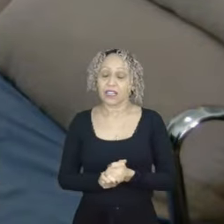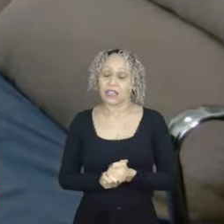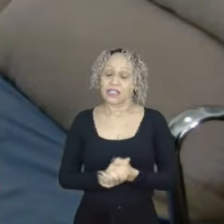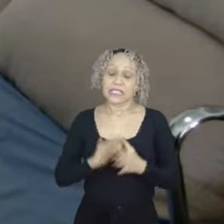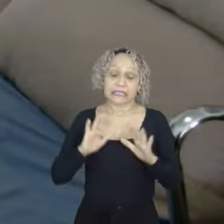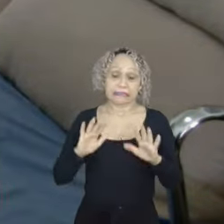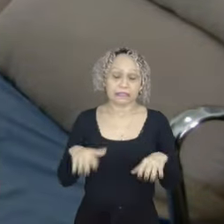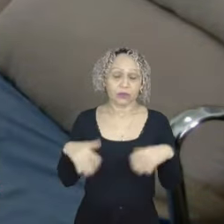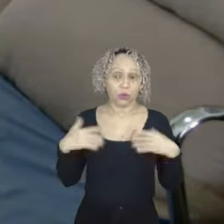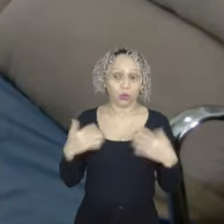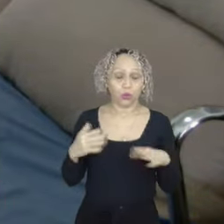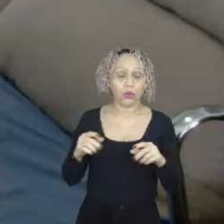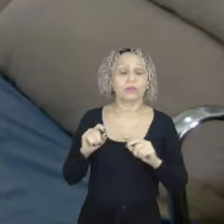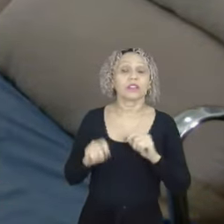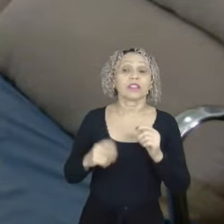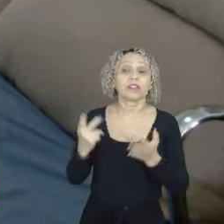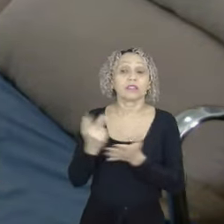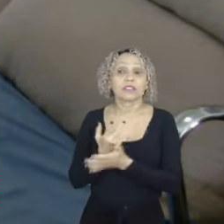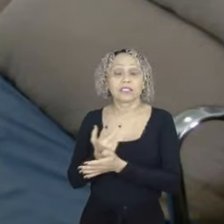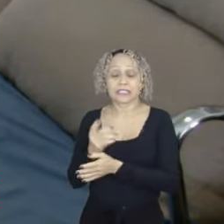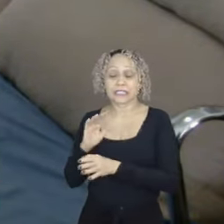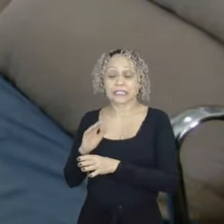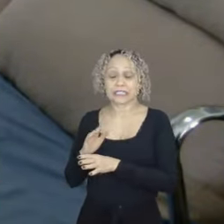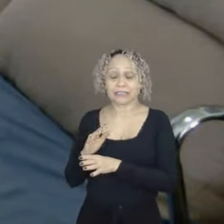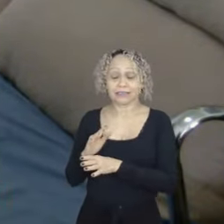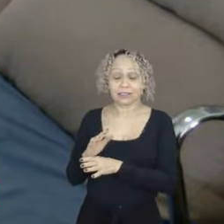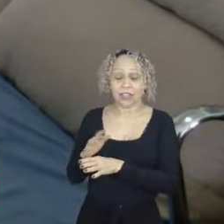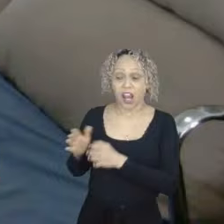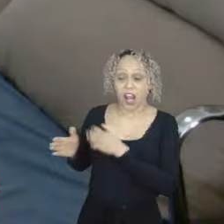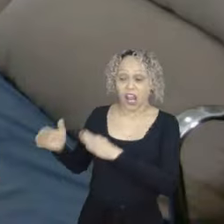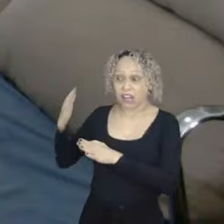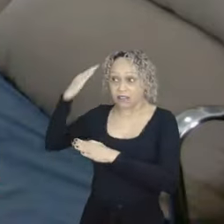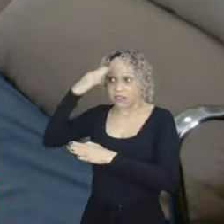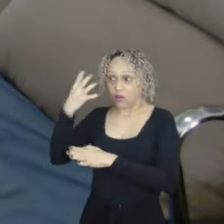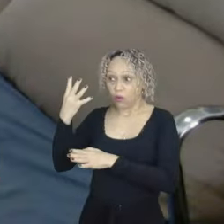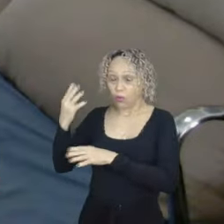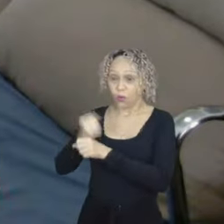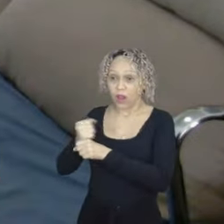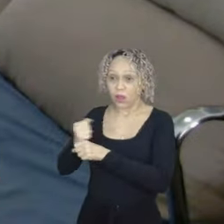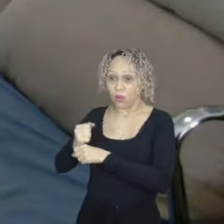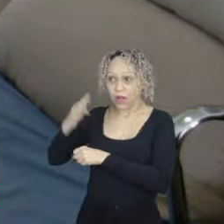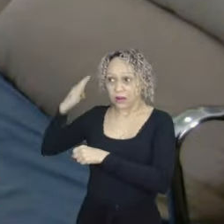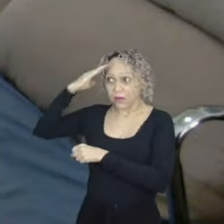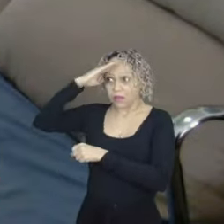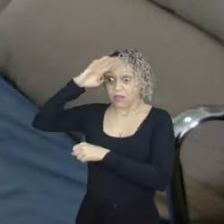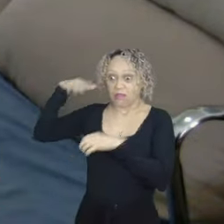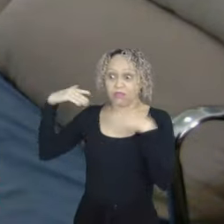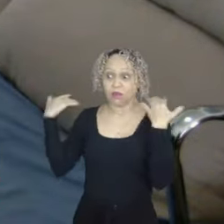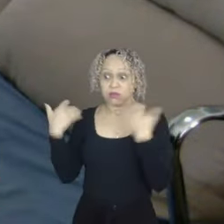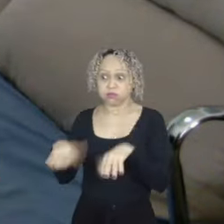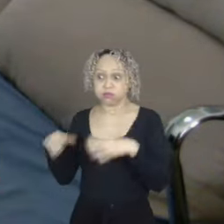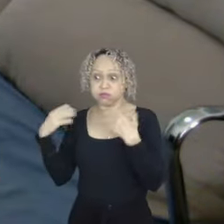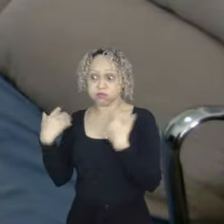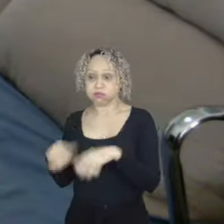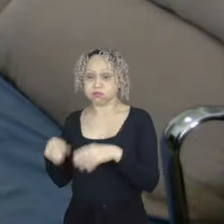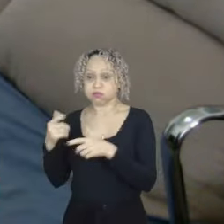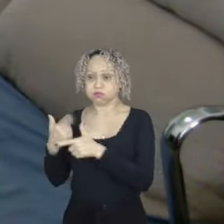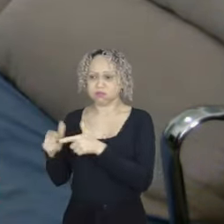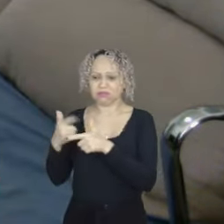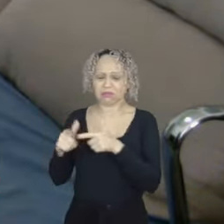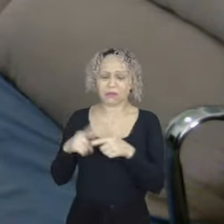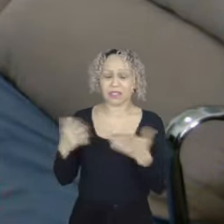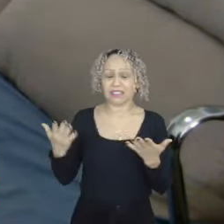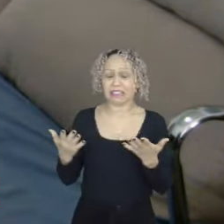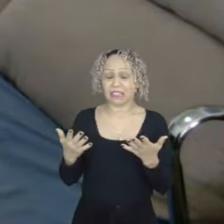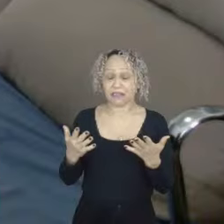viu diplomático, que foi o Bolsonaro, os 4 anos do governo Bolsonaro, e como isso tensionou o clima das